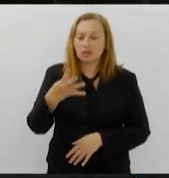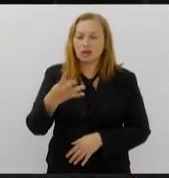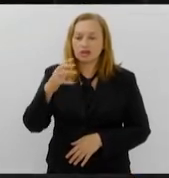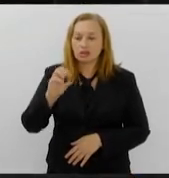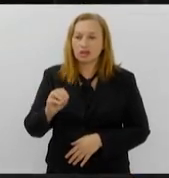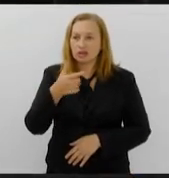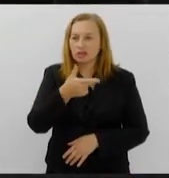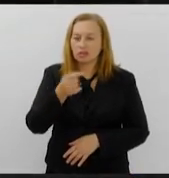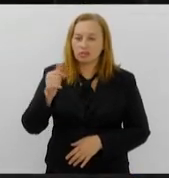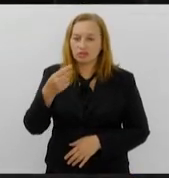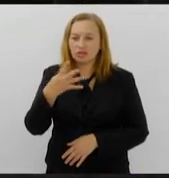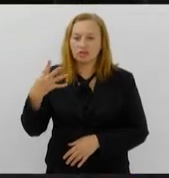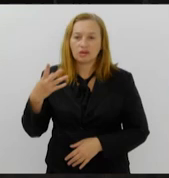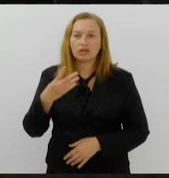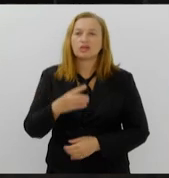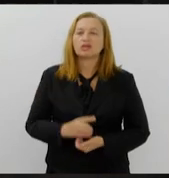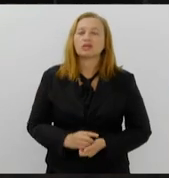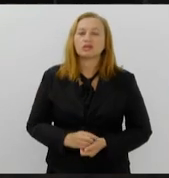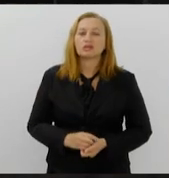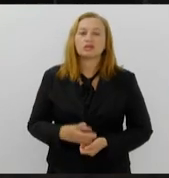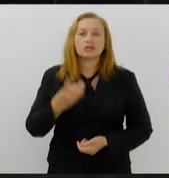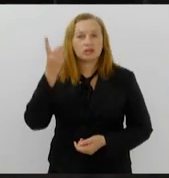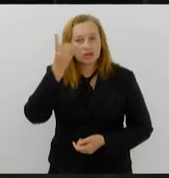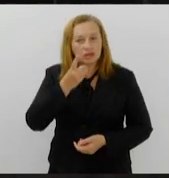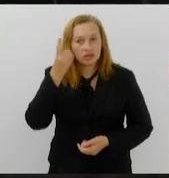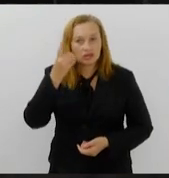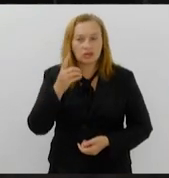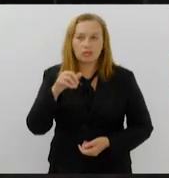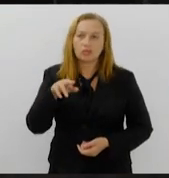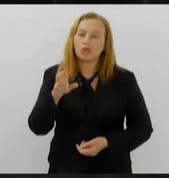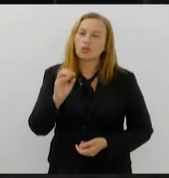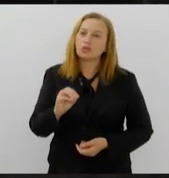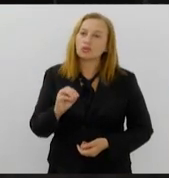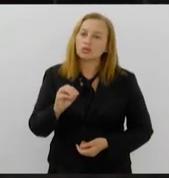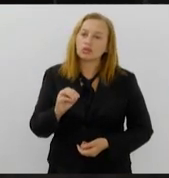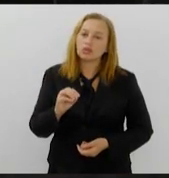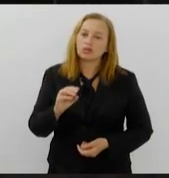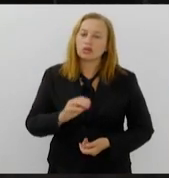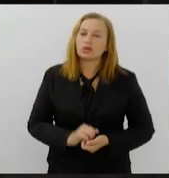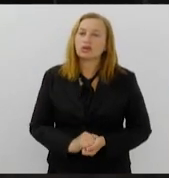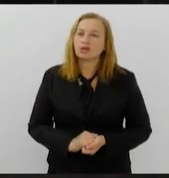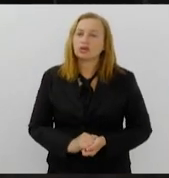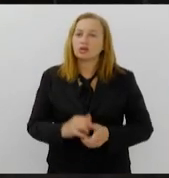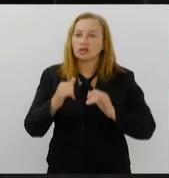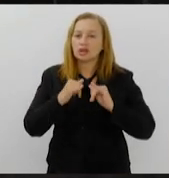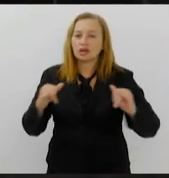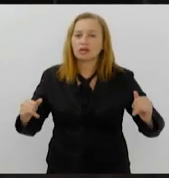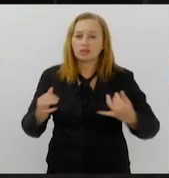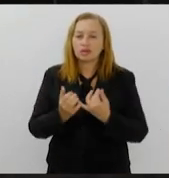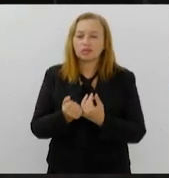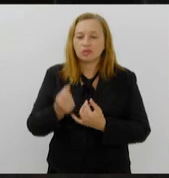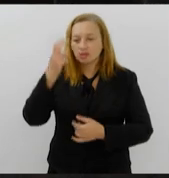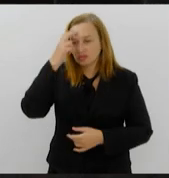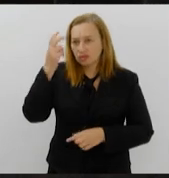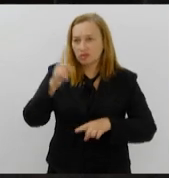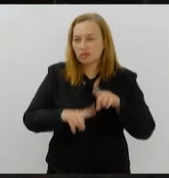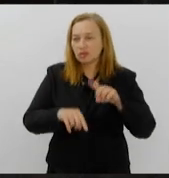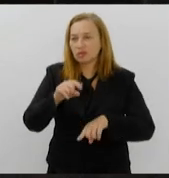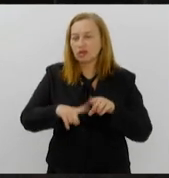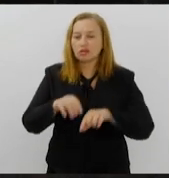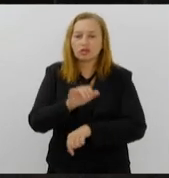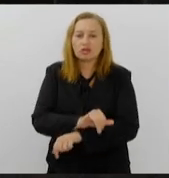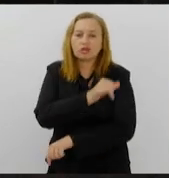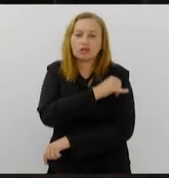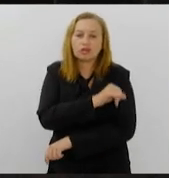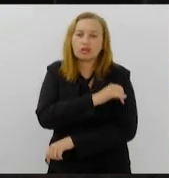3740 de 2024, de autoria do deputado Bruno Boareto, que declara patrimônio histórico, cultural e material do Estado do Rio de